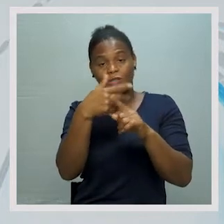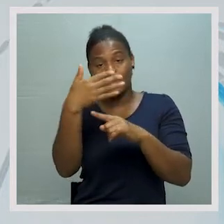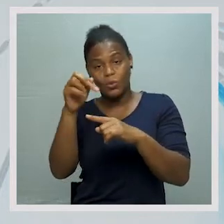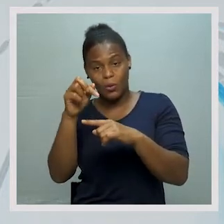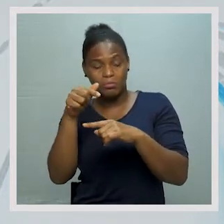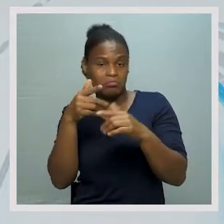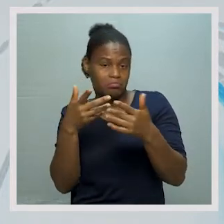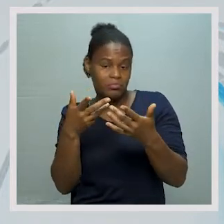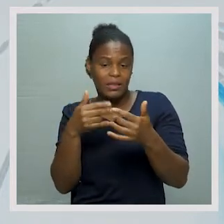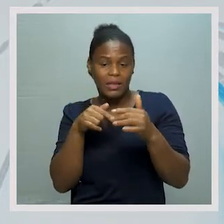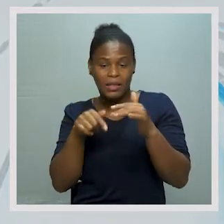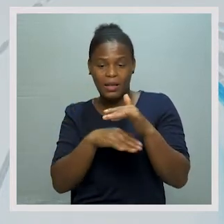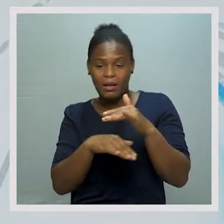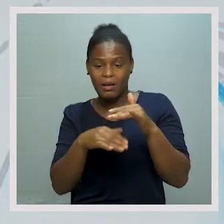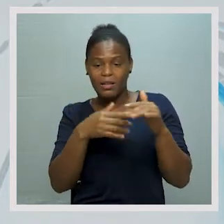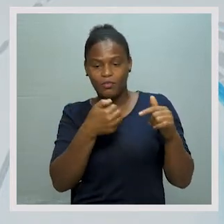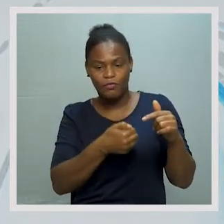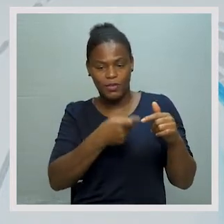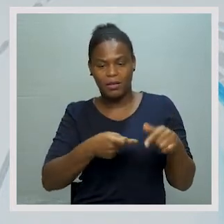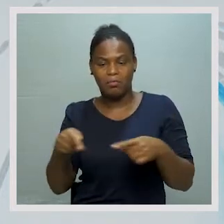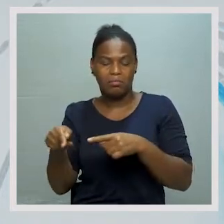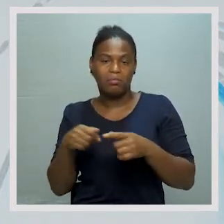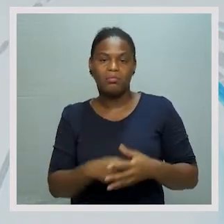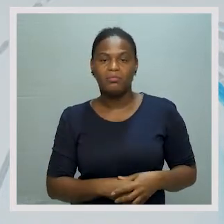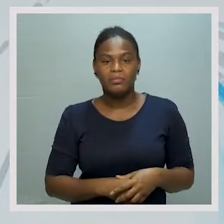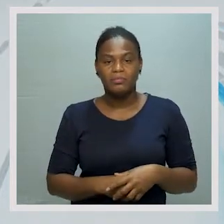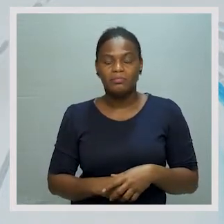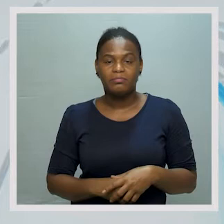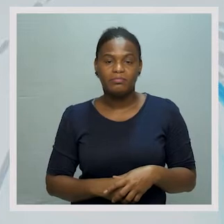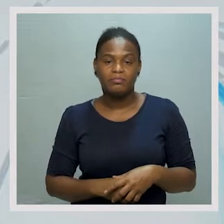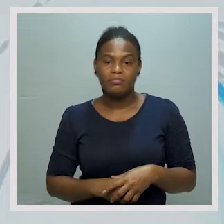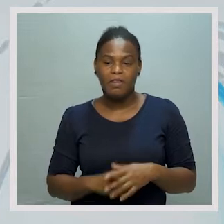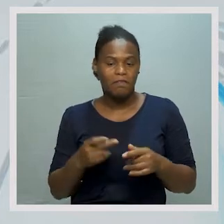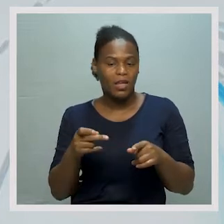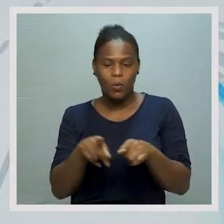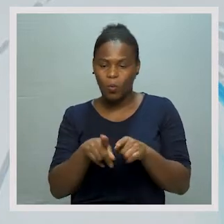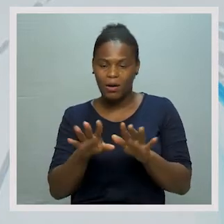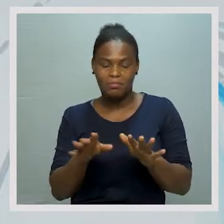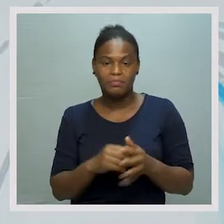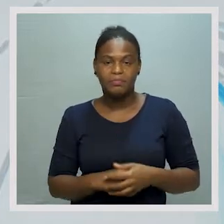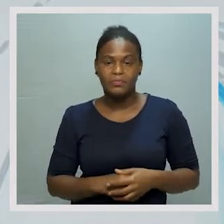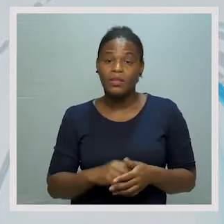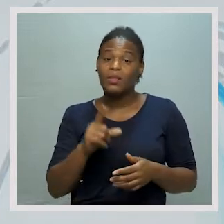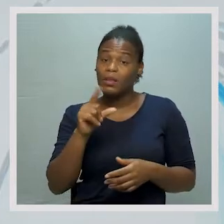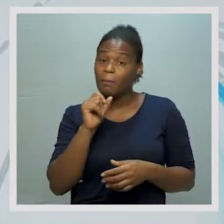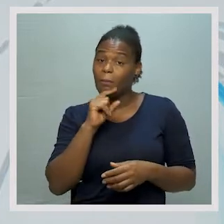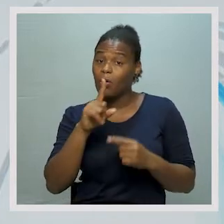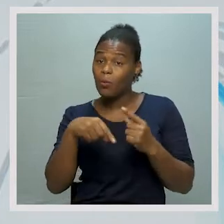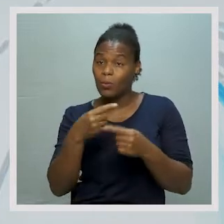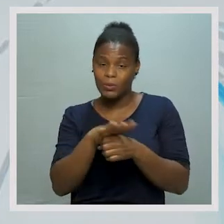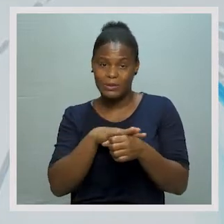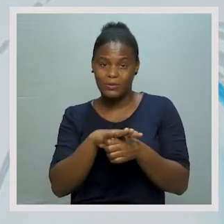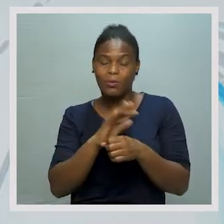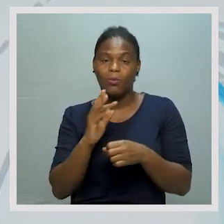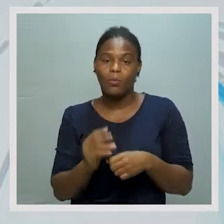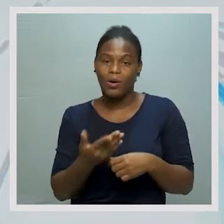18, e conservar o denominador como está. Podes ter também outra situação,